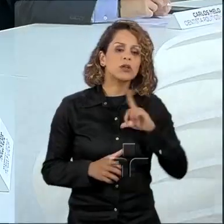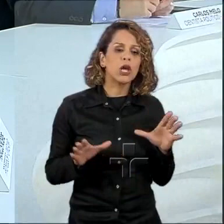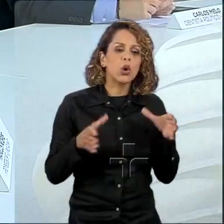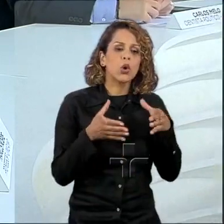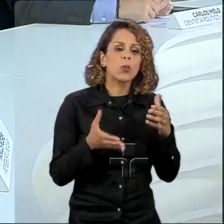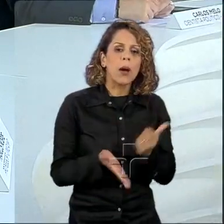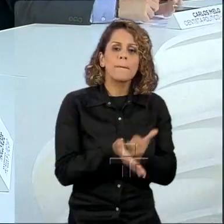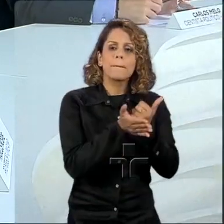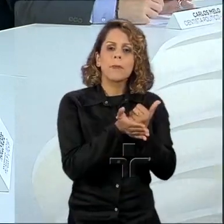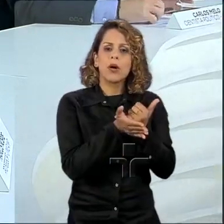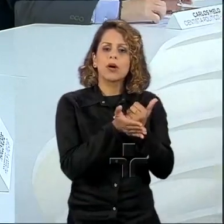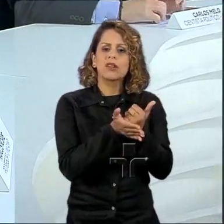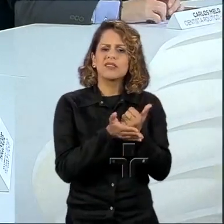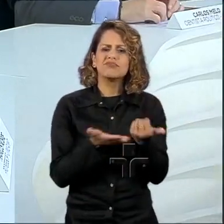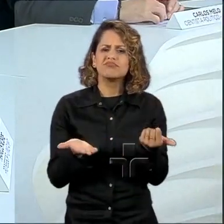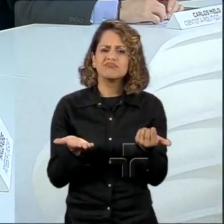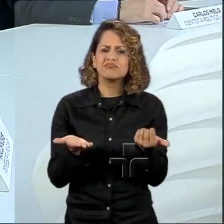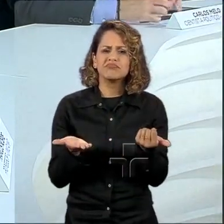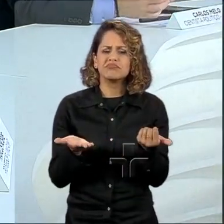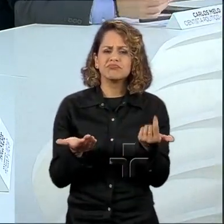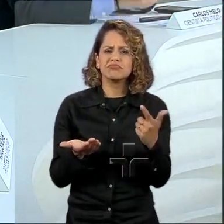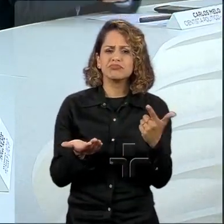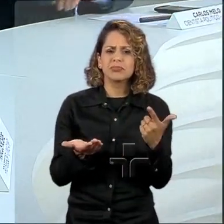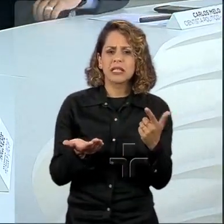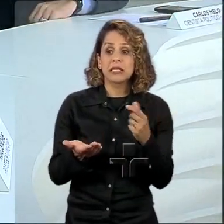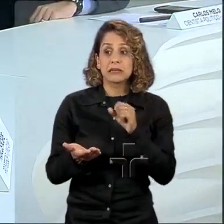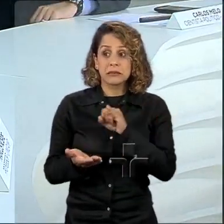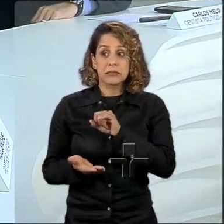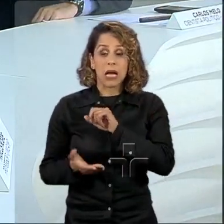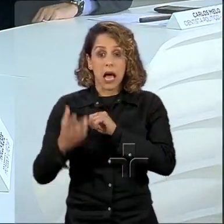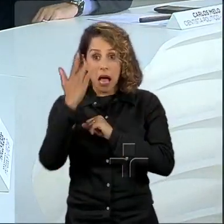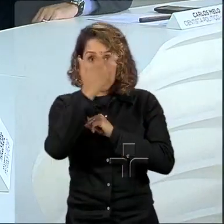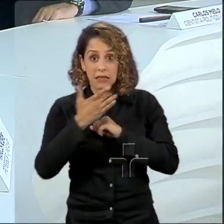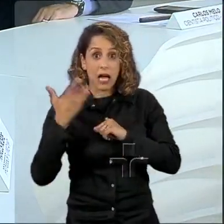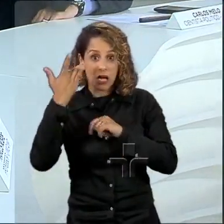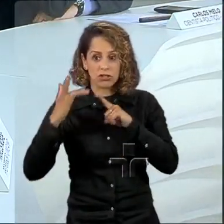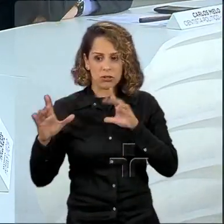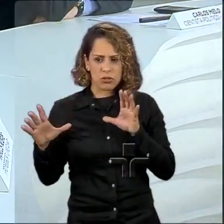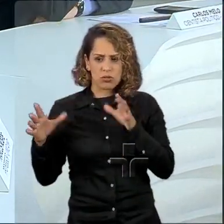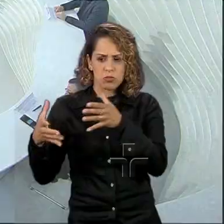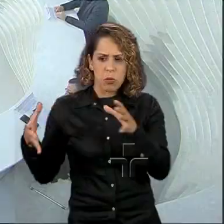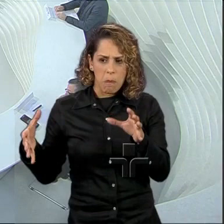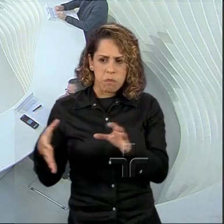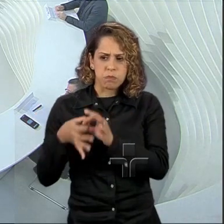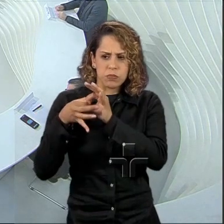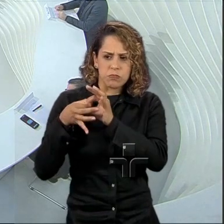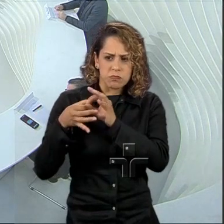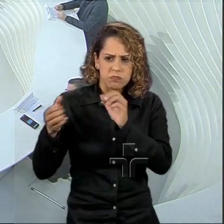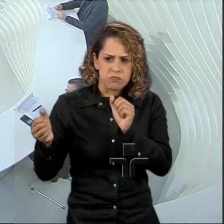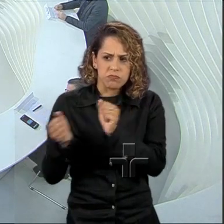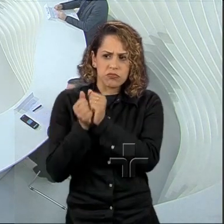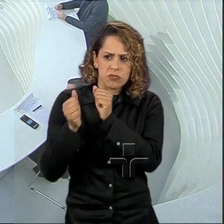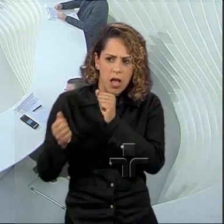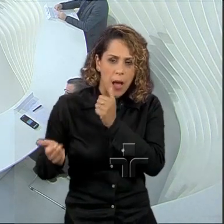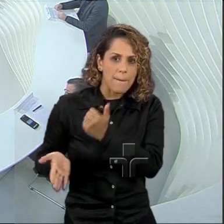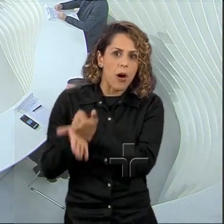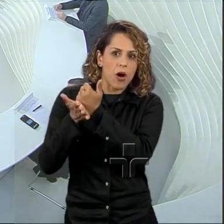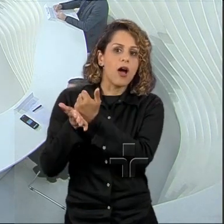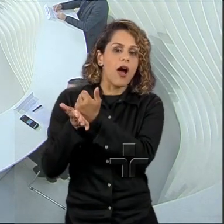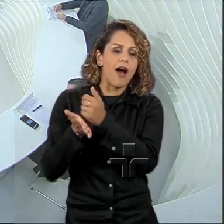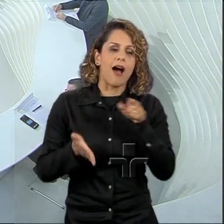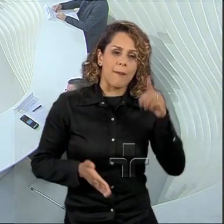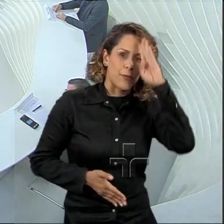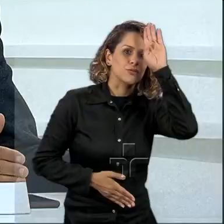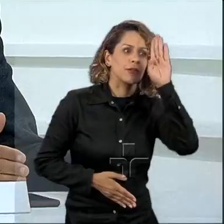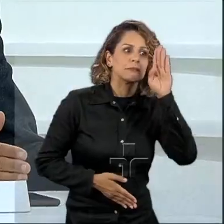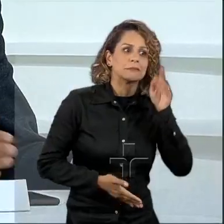do lado do Haddad, vai obrigar o Bolsonaro a montar um time do lado dele. Você vê que o Bolsonaro, na primeira aparição dele depois da eleição, foi ao